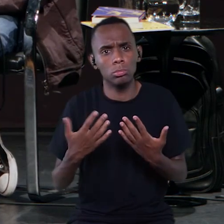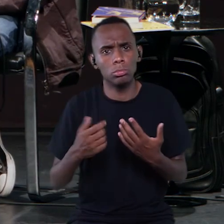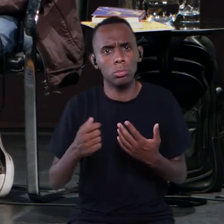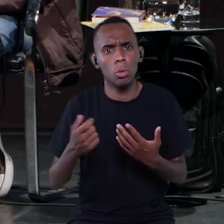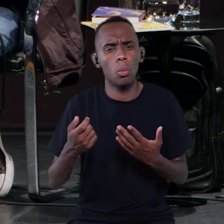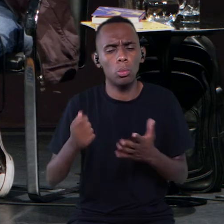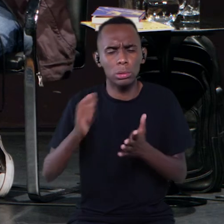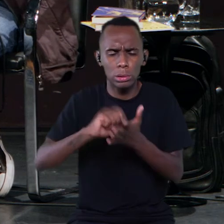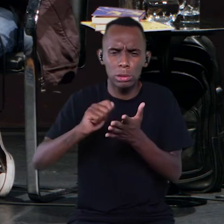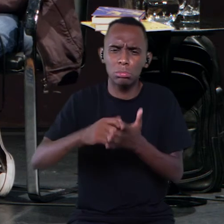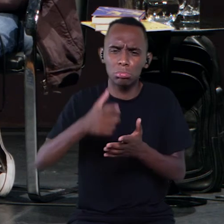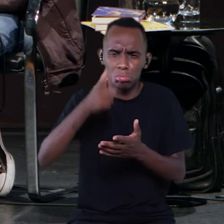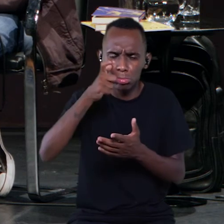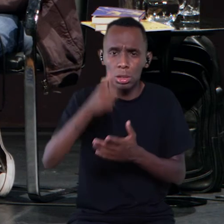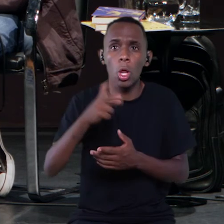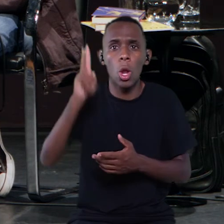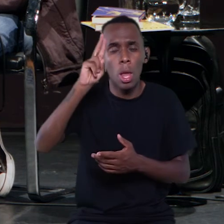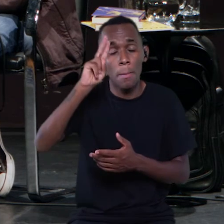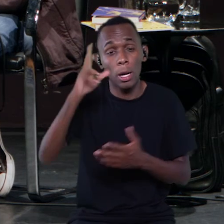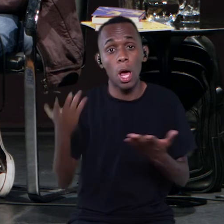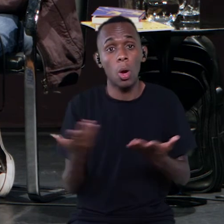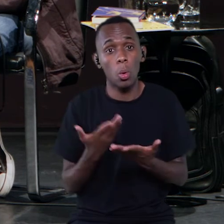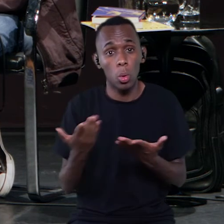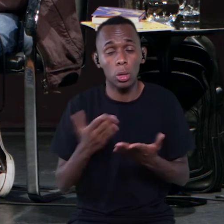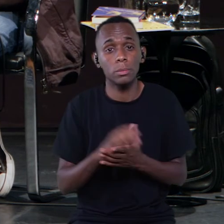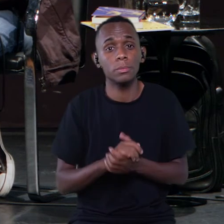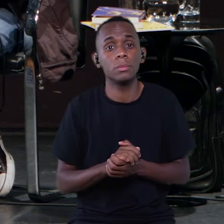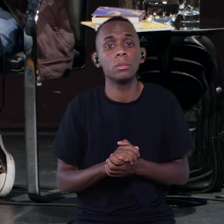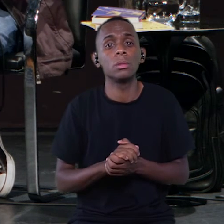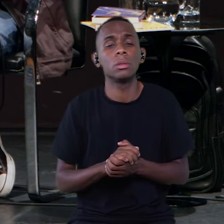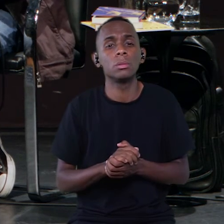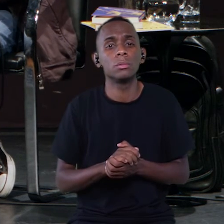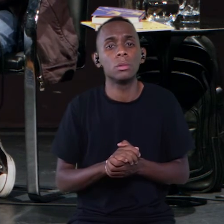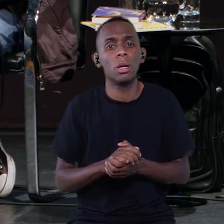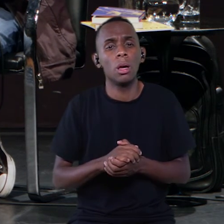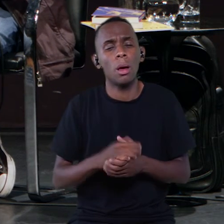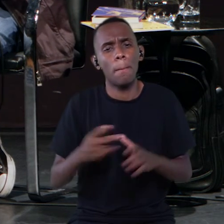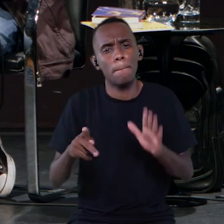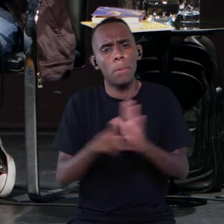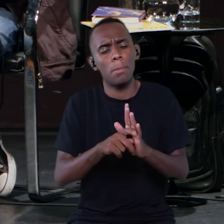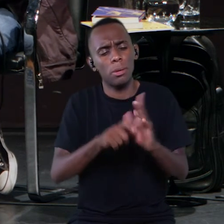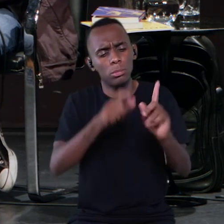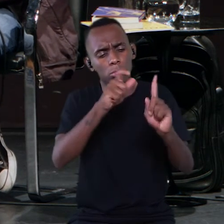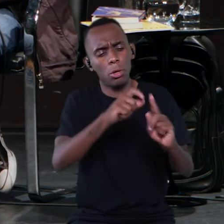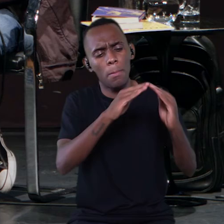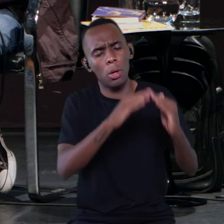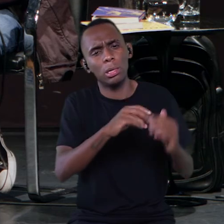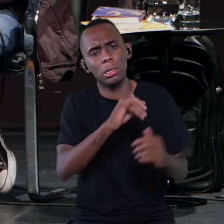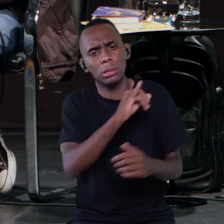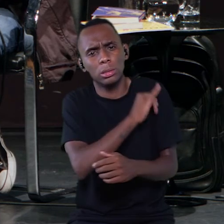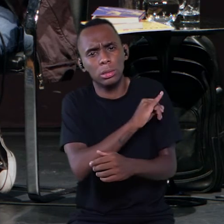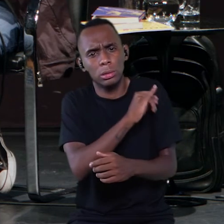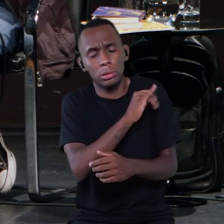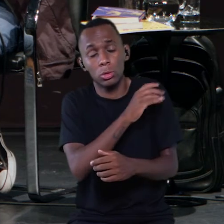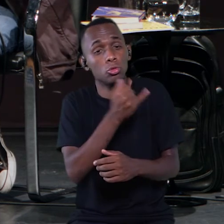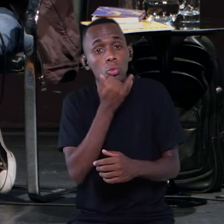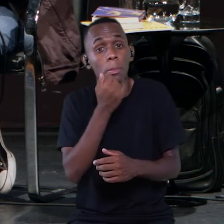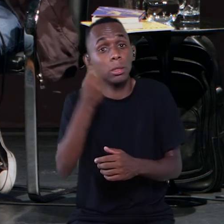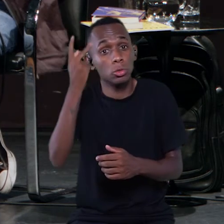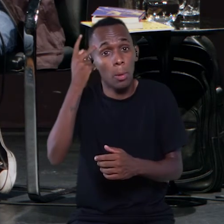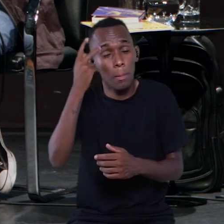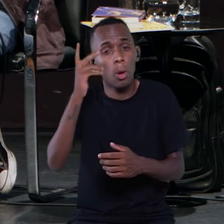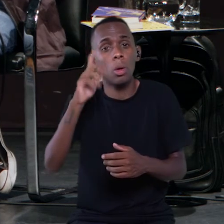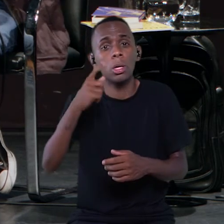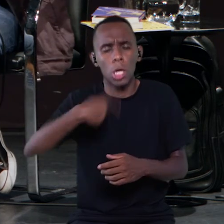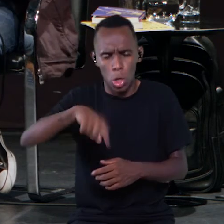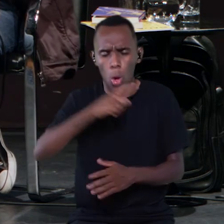né, eu estou me lembrando aqui agora, um autor que viveu em Araraquara, chamado Wilcon Pereira. Ele já faleceu há algum tempo,